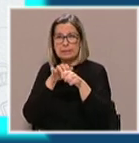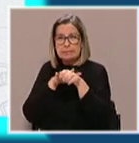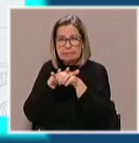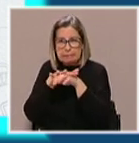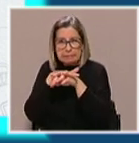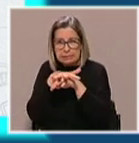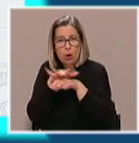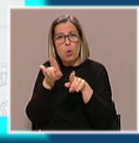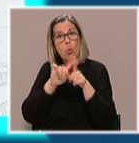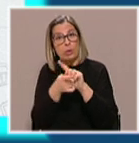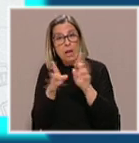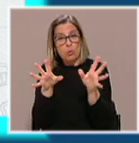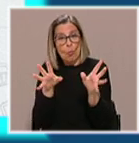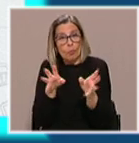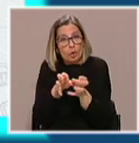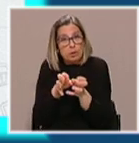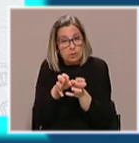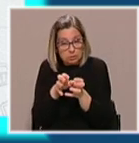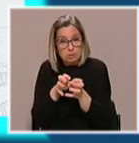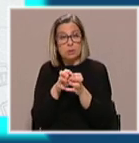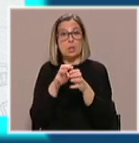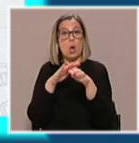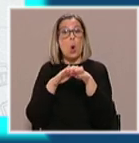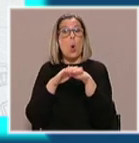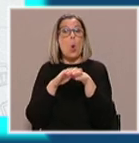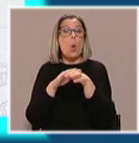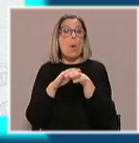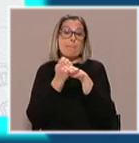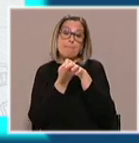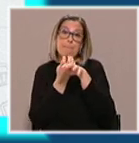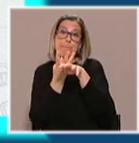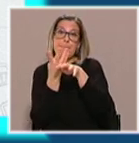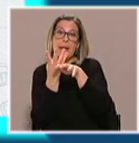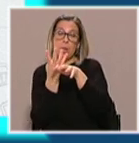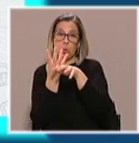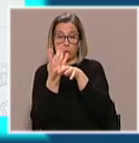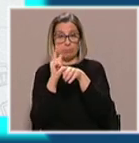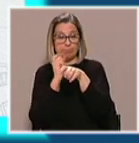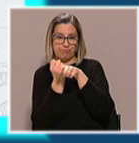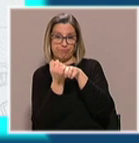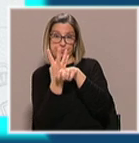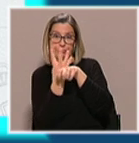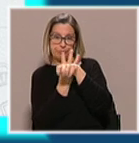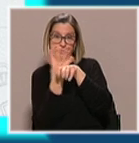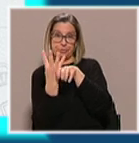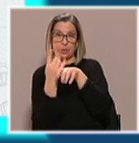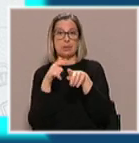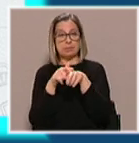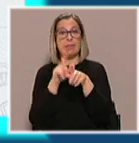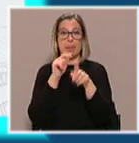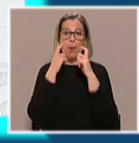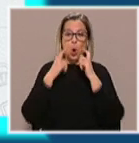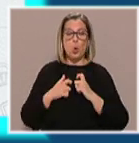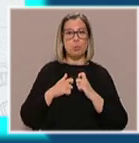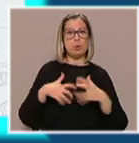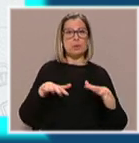da vasoconstrição, os músculos do pelo ficam eretos e assiste-se ainda a tremuras. Face